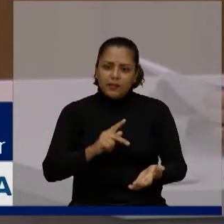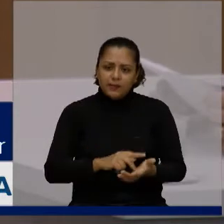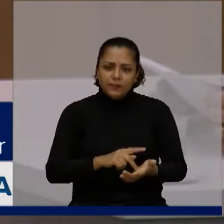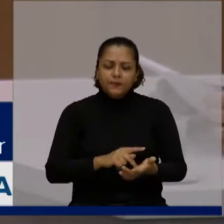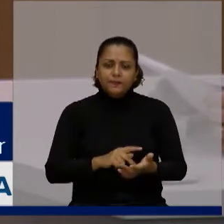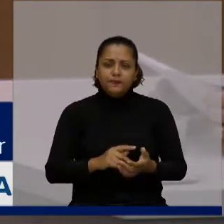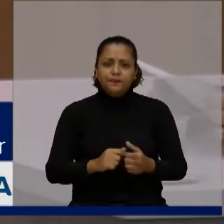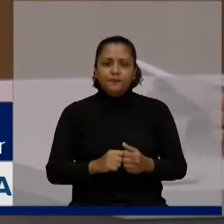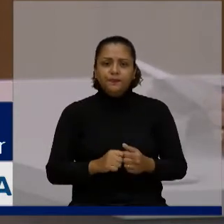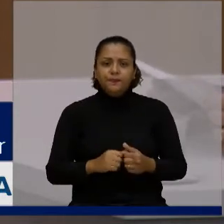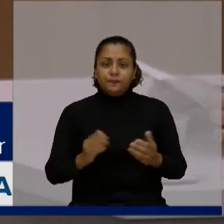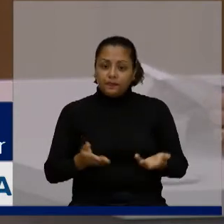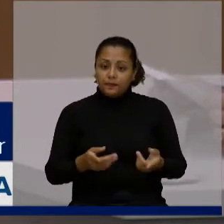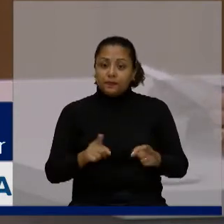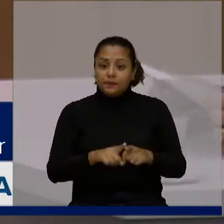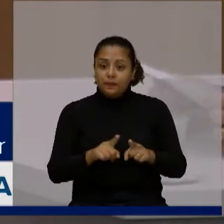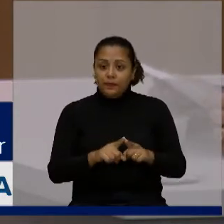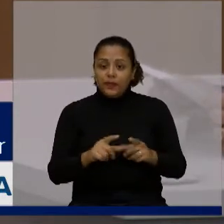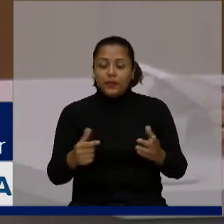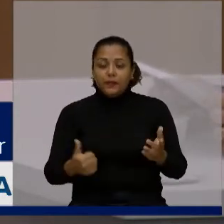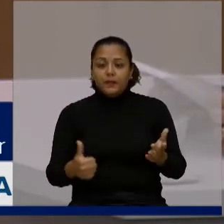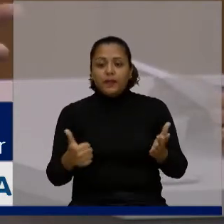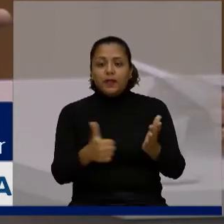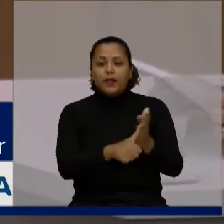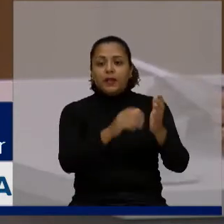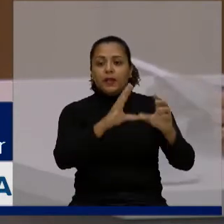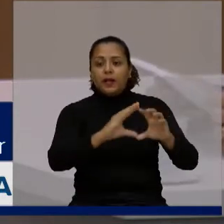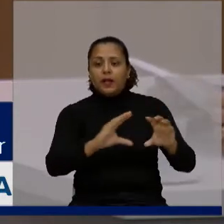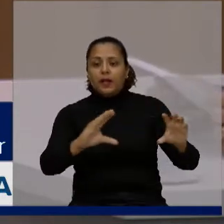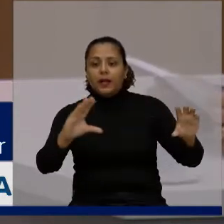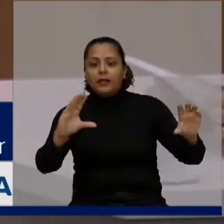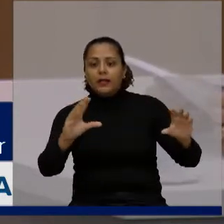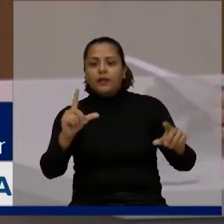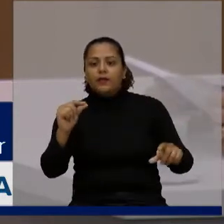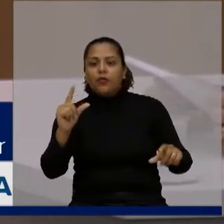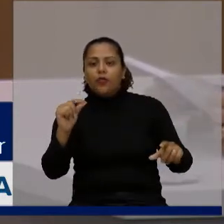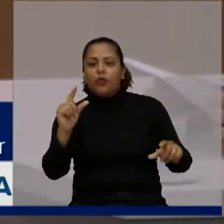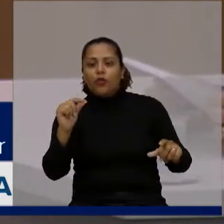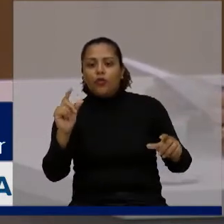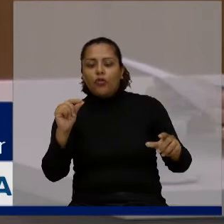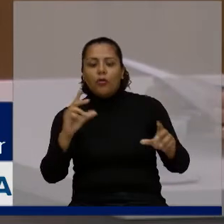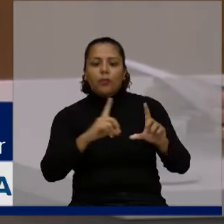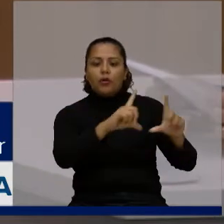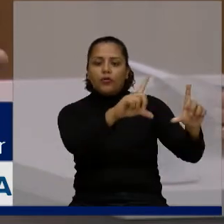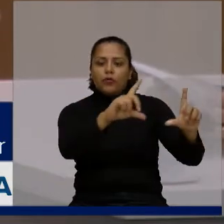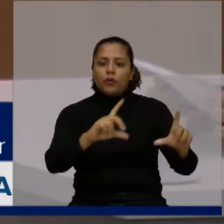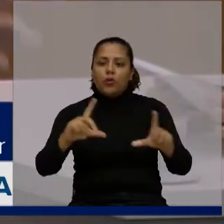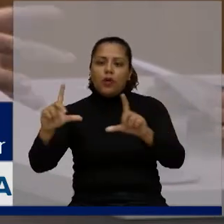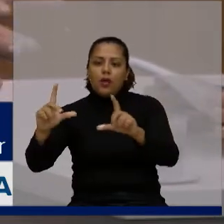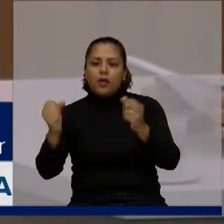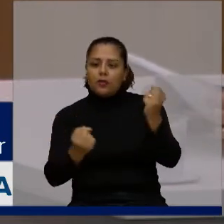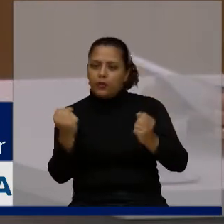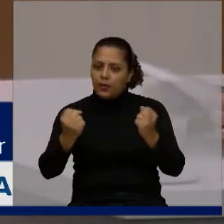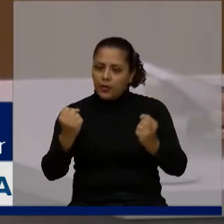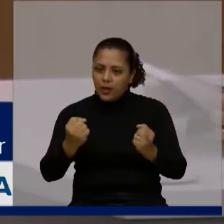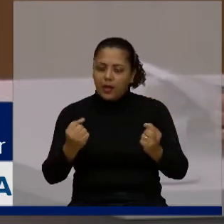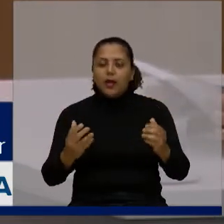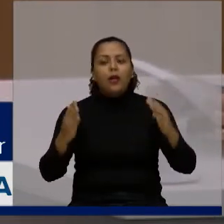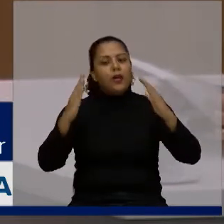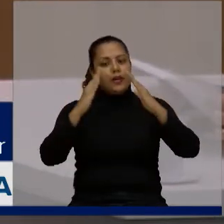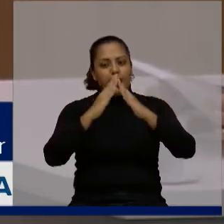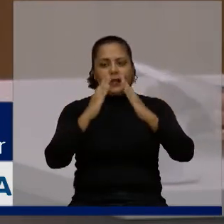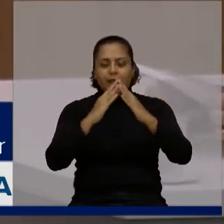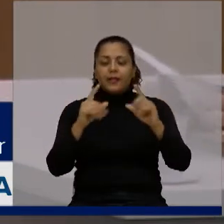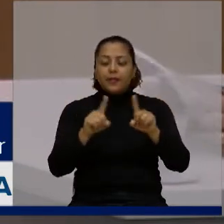também confecção de um adesivo que você pode colocar na casa ou no carro, para identificar que ali tem uma pessoa